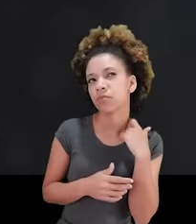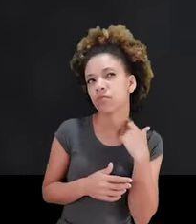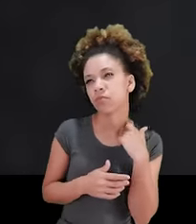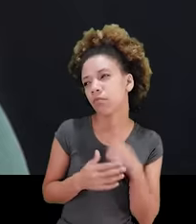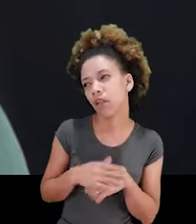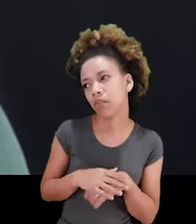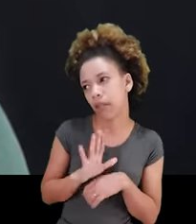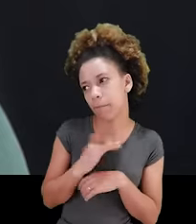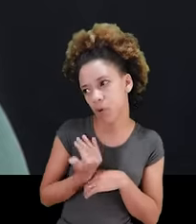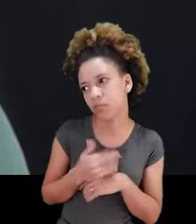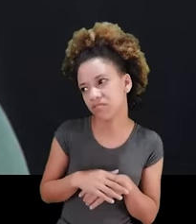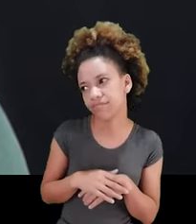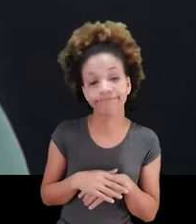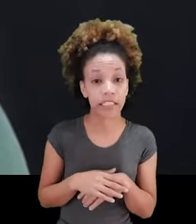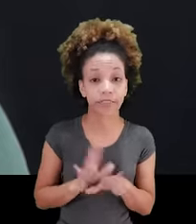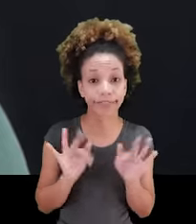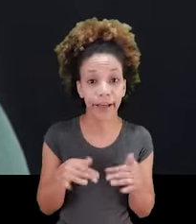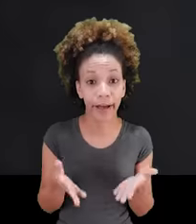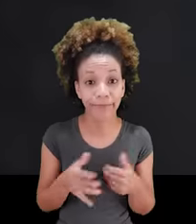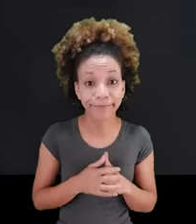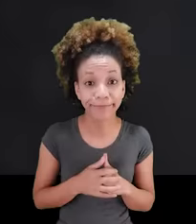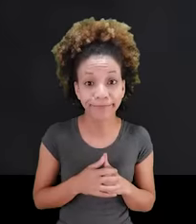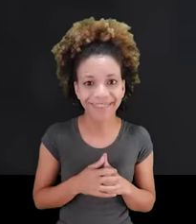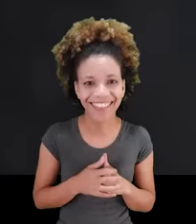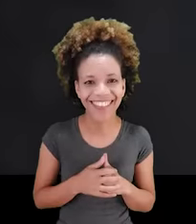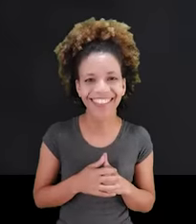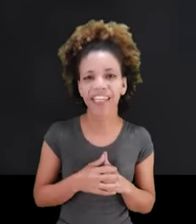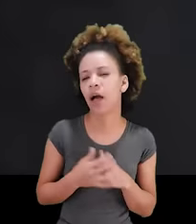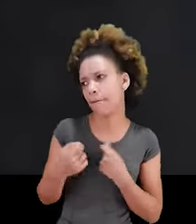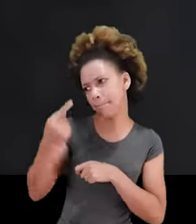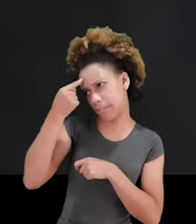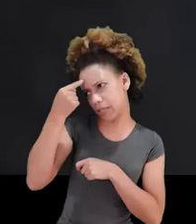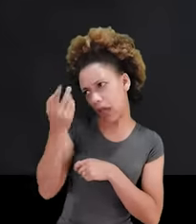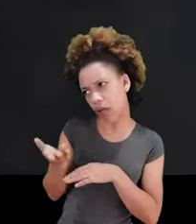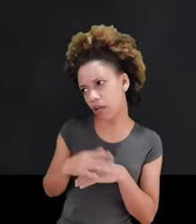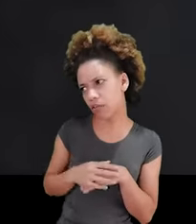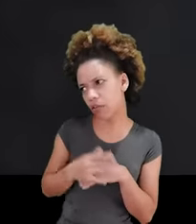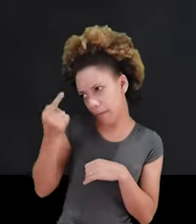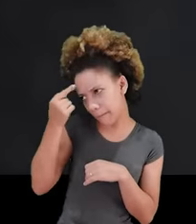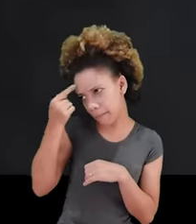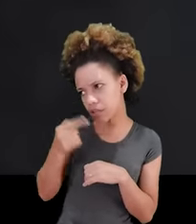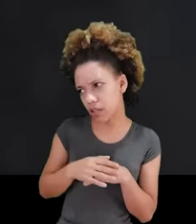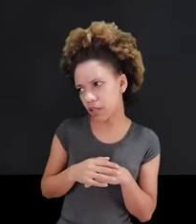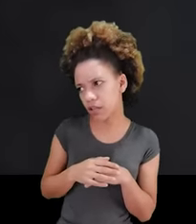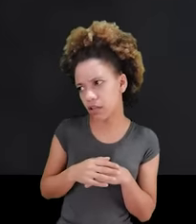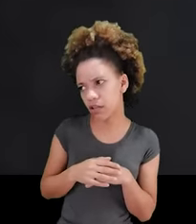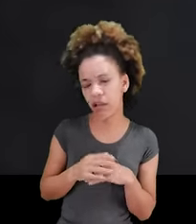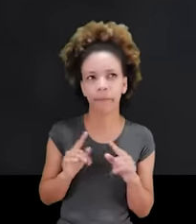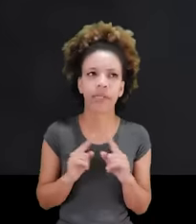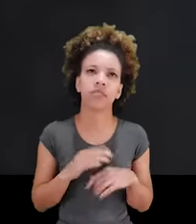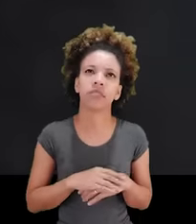né? Então, tá certo. Encerramos aqui. Eu tenho que pensar um bocadinho, sabes? Porque, sim, indiscutivelmente, o Cristiano... Mas mesmo morto.